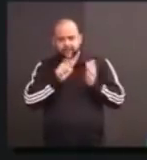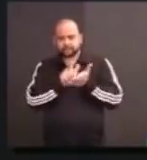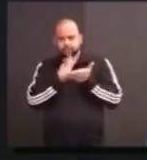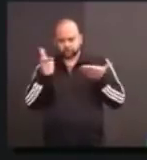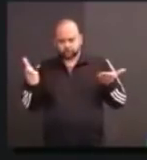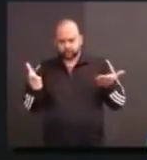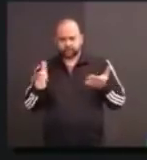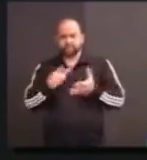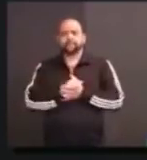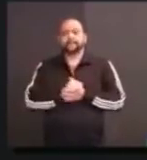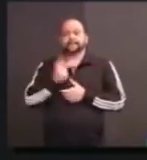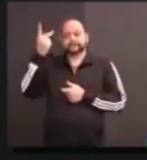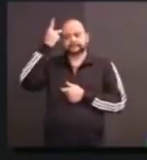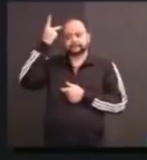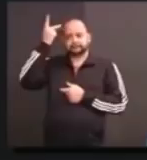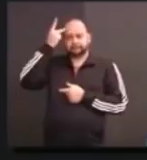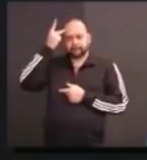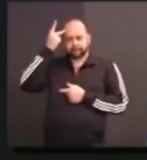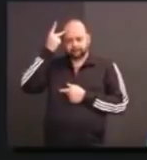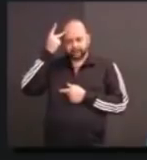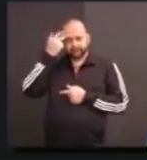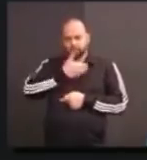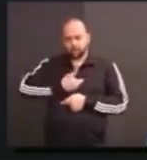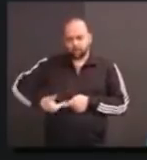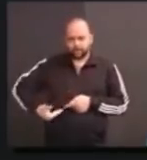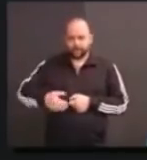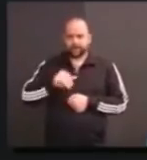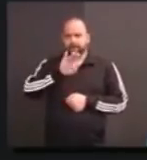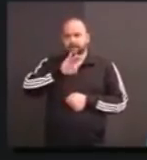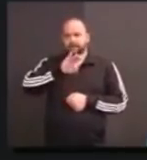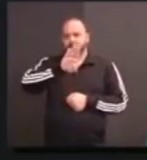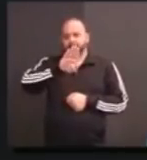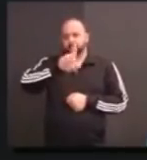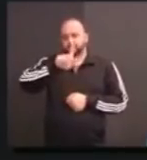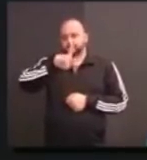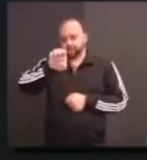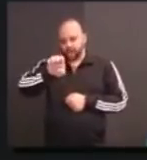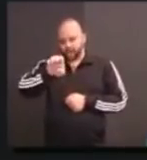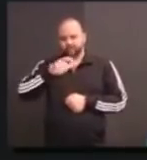pelo IBGE. Tive a oportunidade de ler a pesquisa.